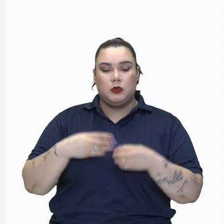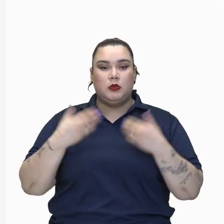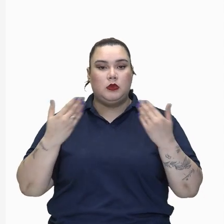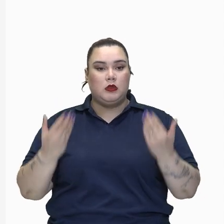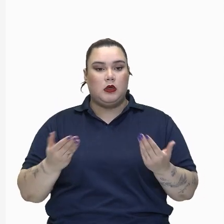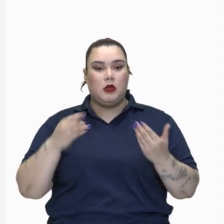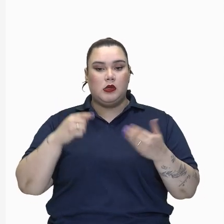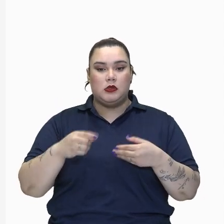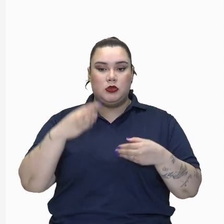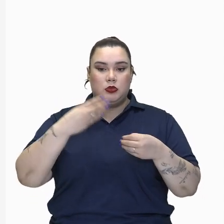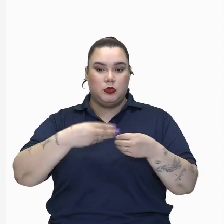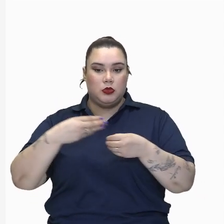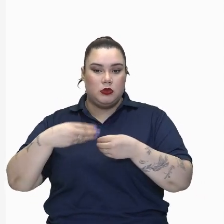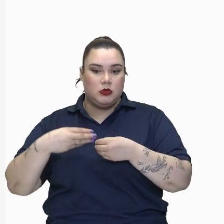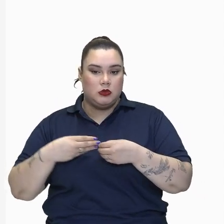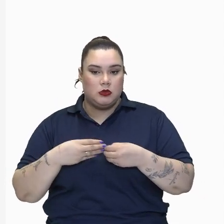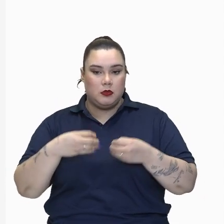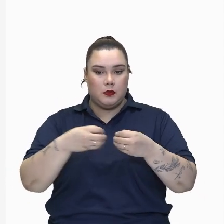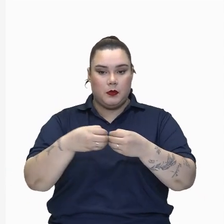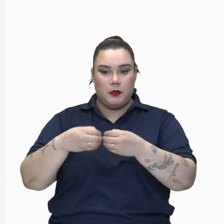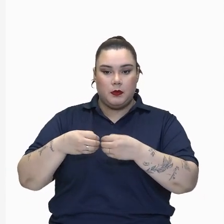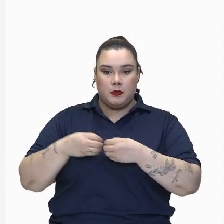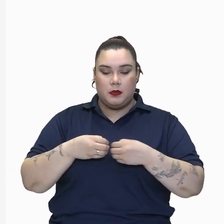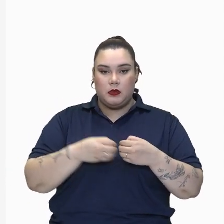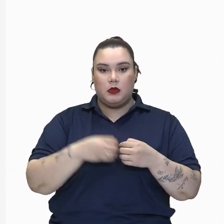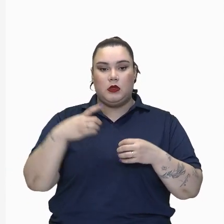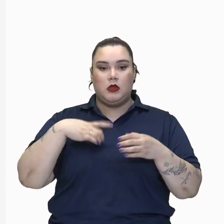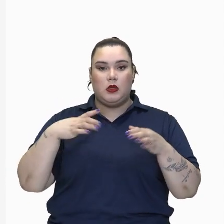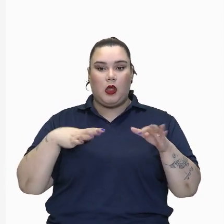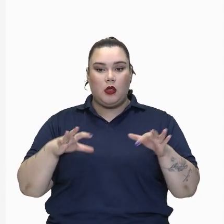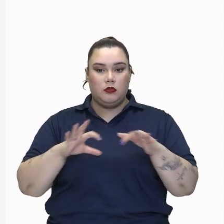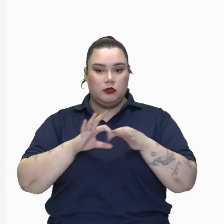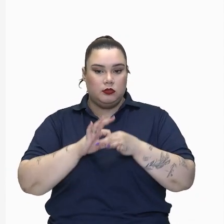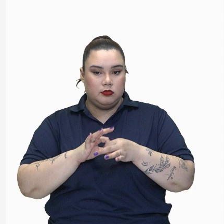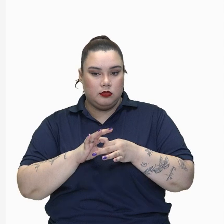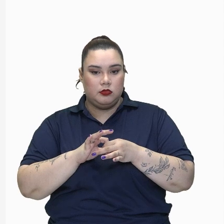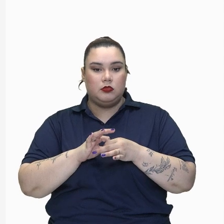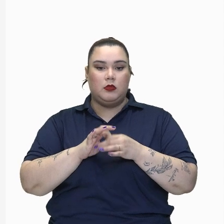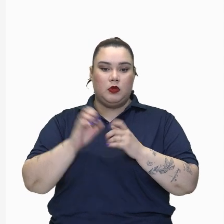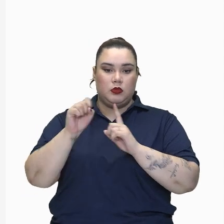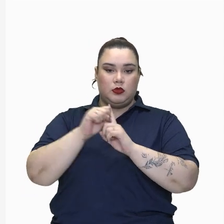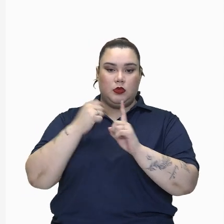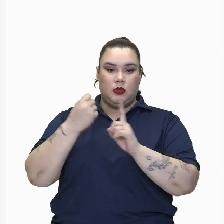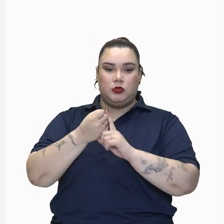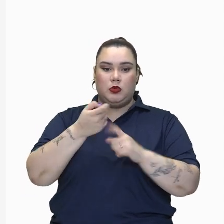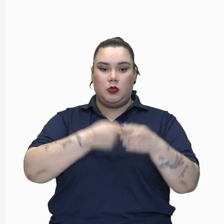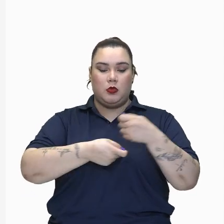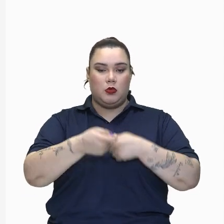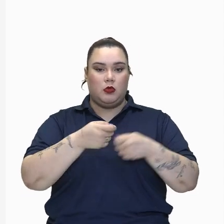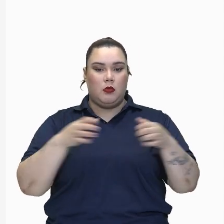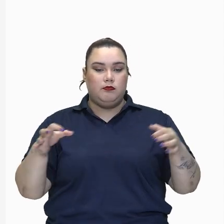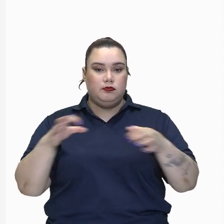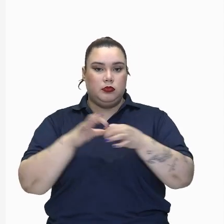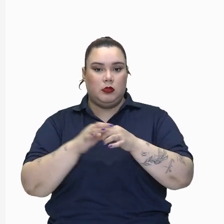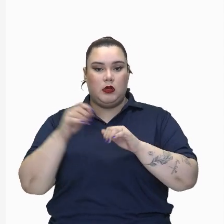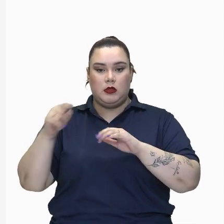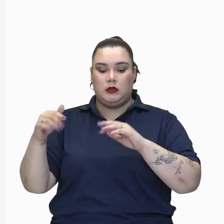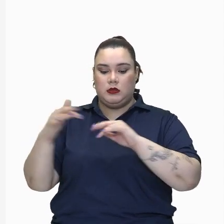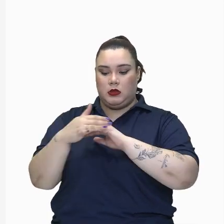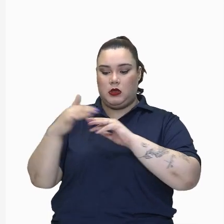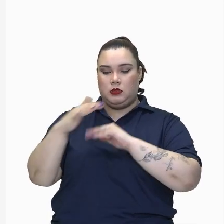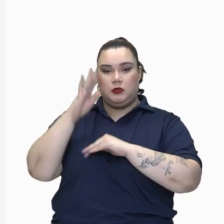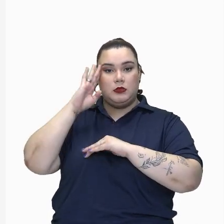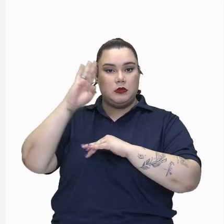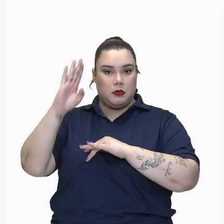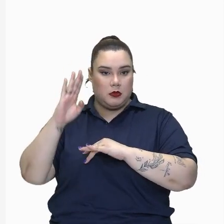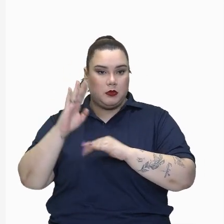esses municípios, eles estão integrados socioeconomicamente a essa cidade central. Então, eles vão